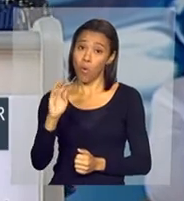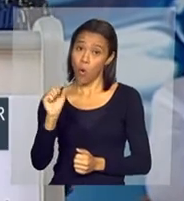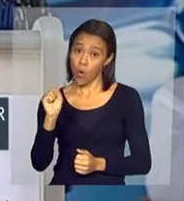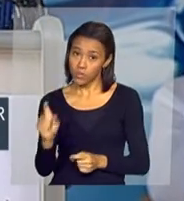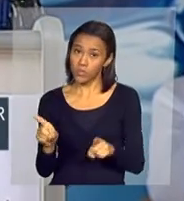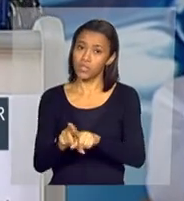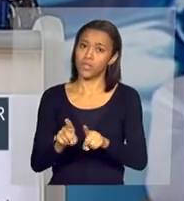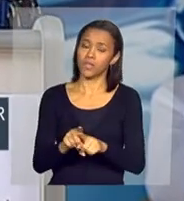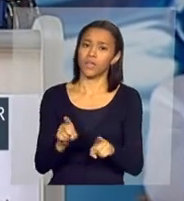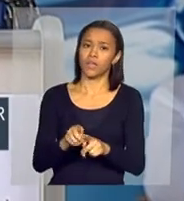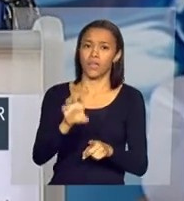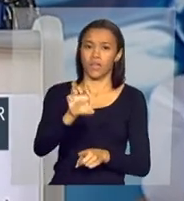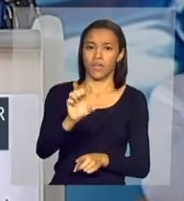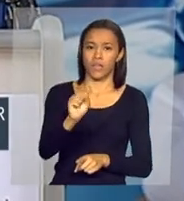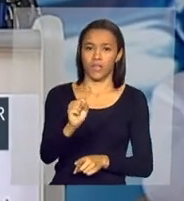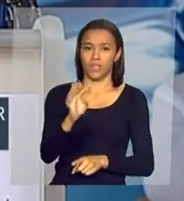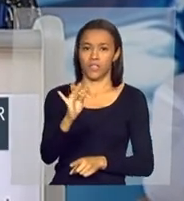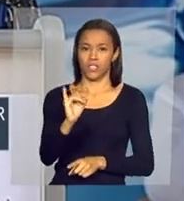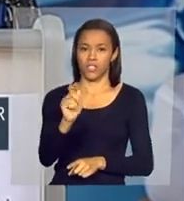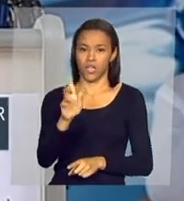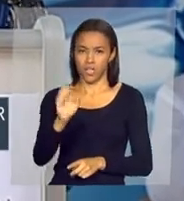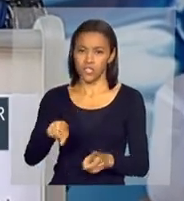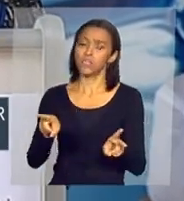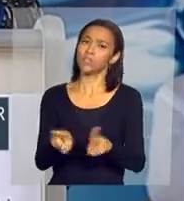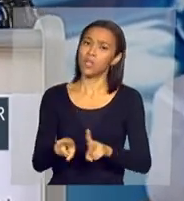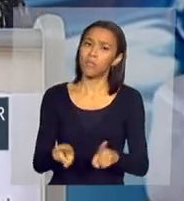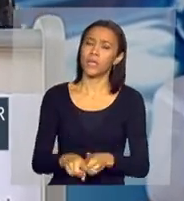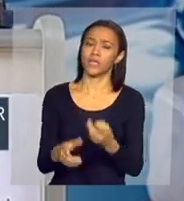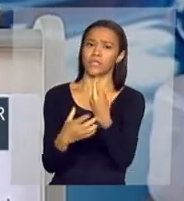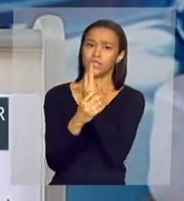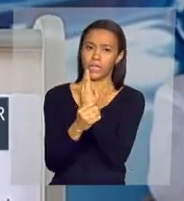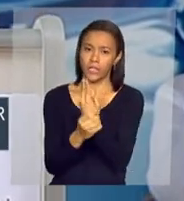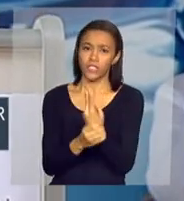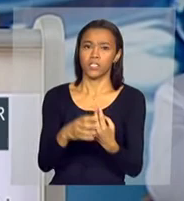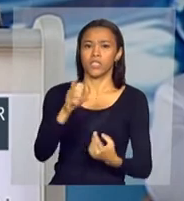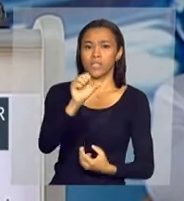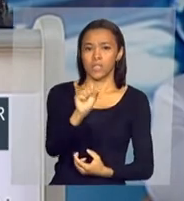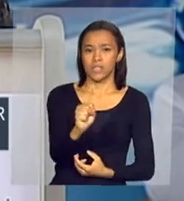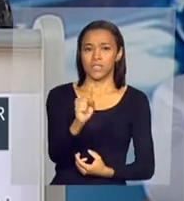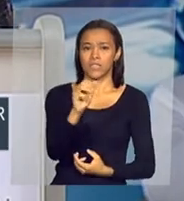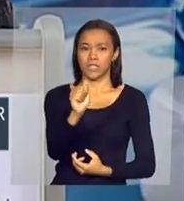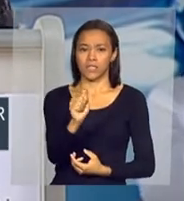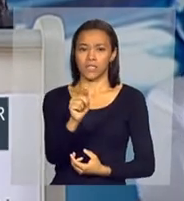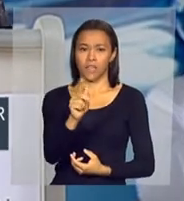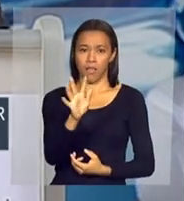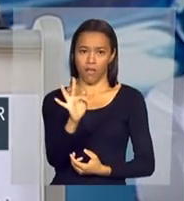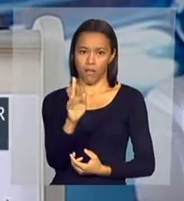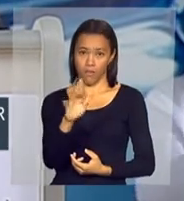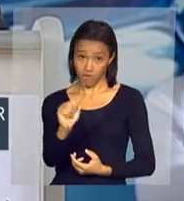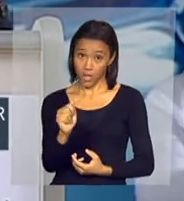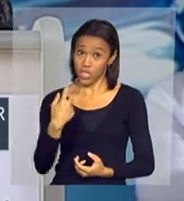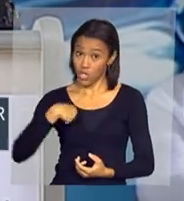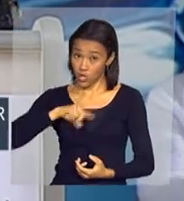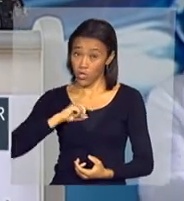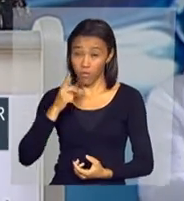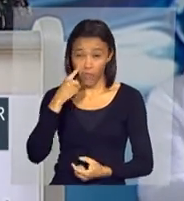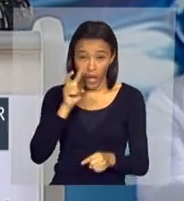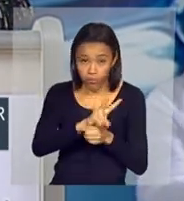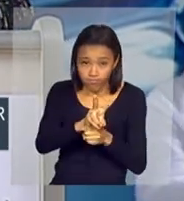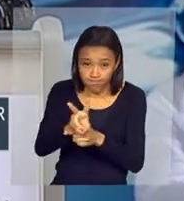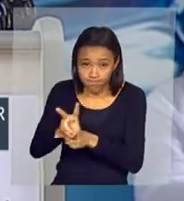Estiagem quanto do programa Garantia Safra. E nós vamos ficar de olho. Enquanto tiver seca,